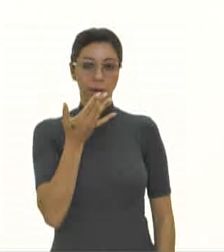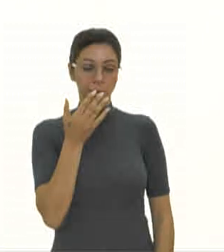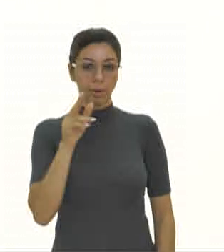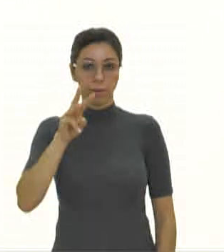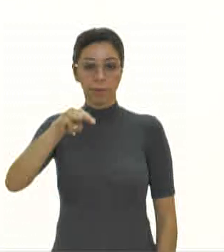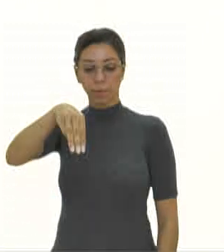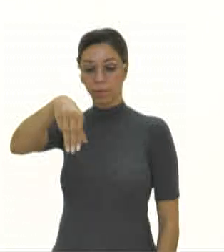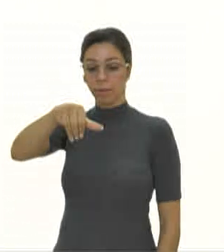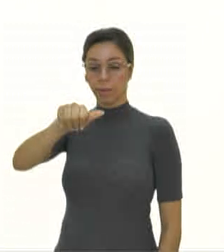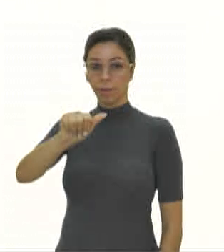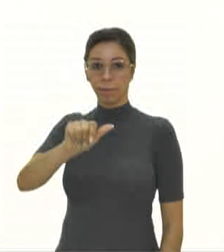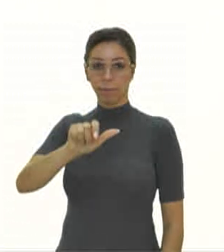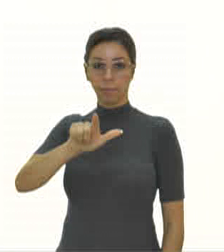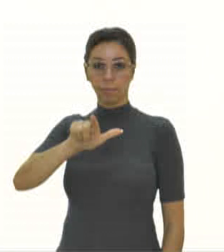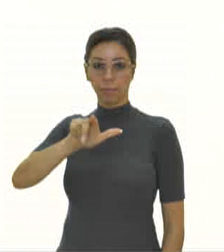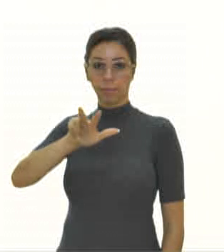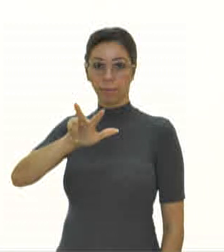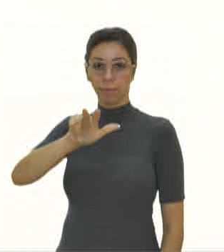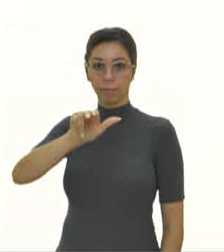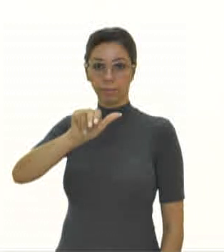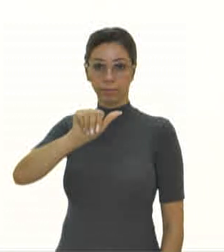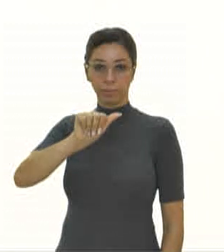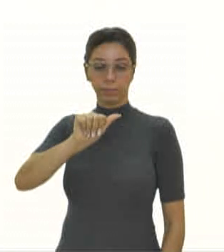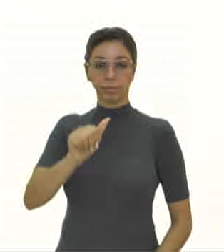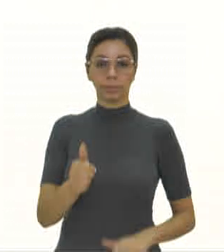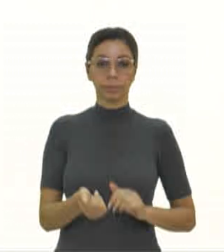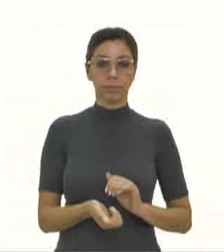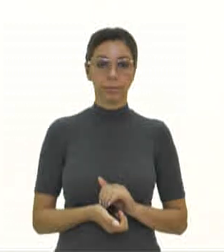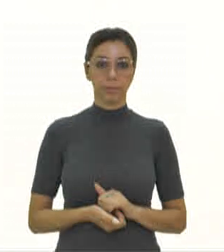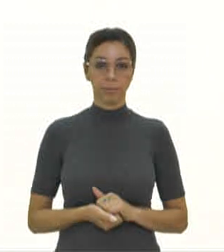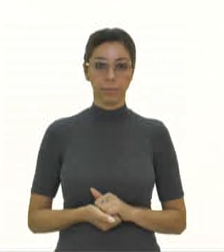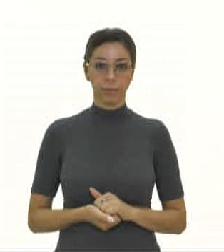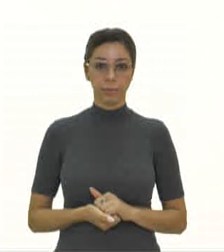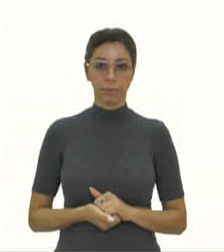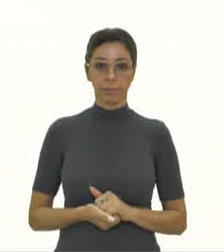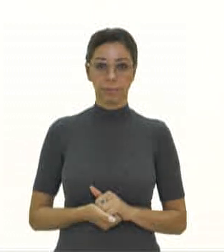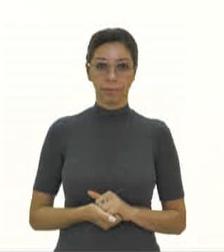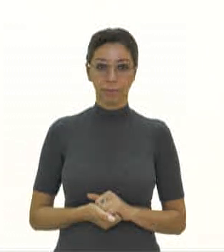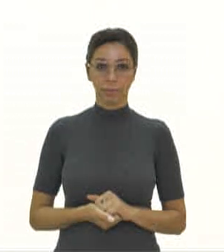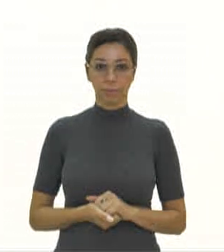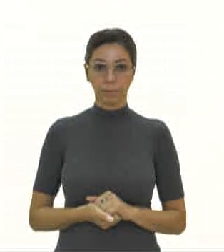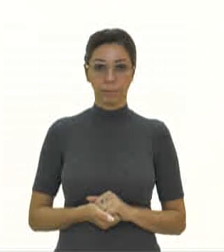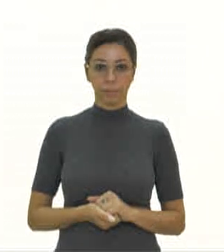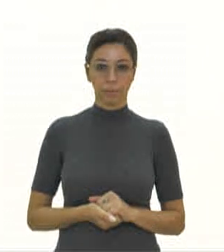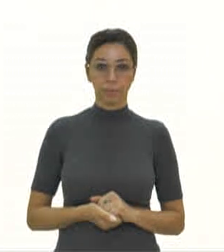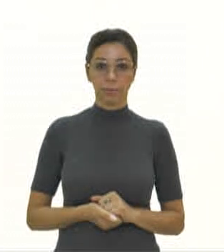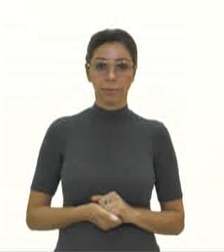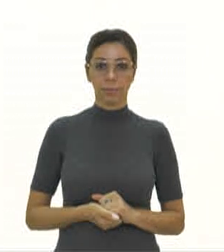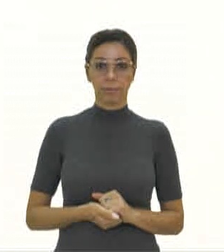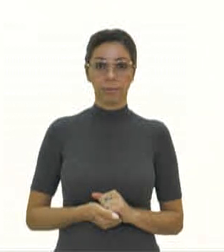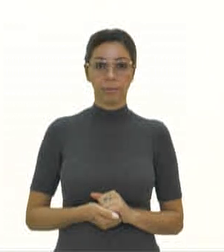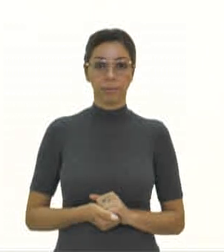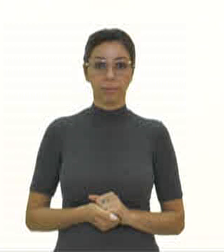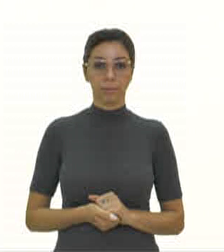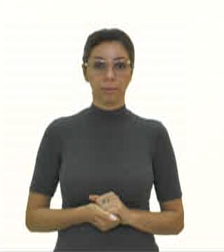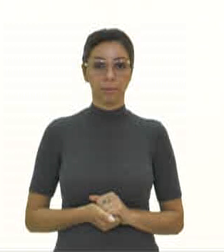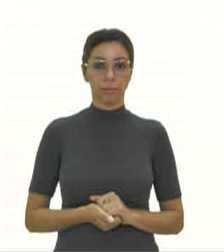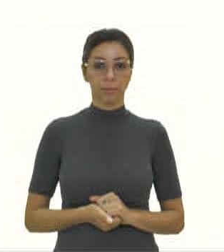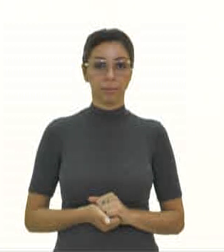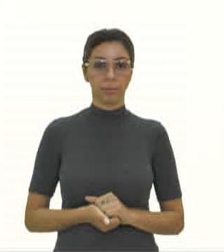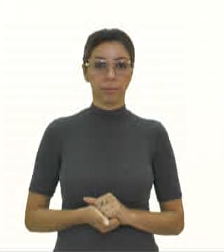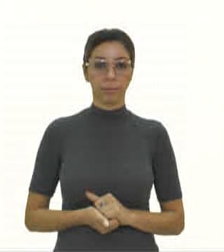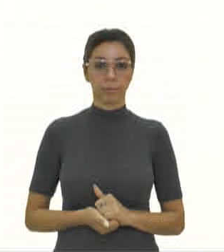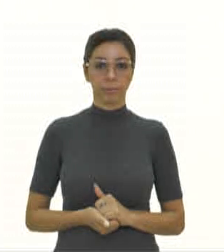malva. In 1856, the chemist William Perkin was trying to find a cure for